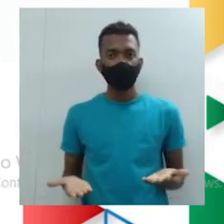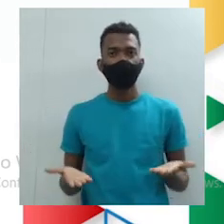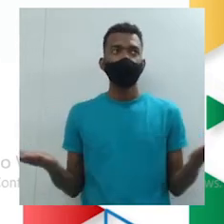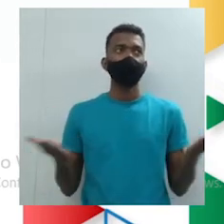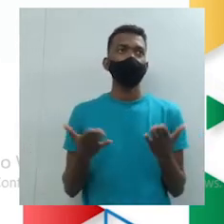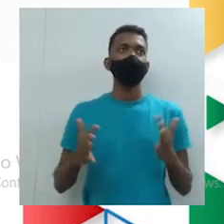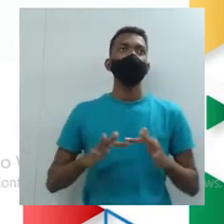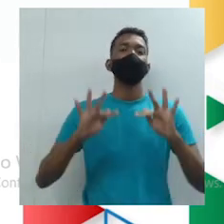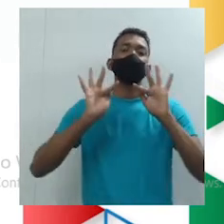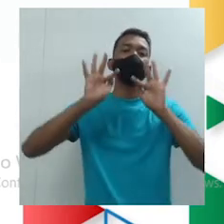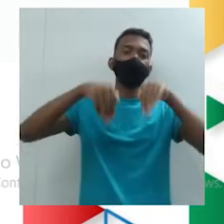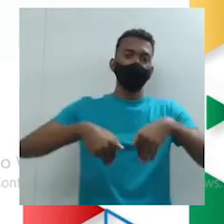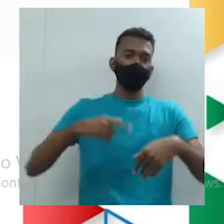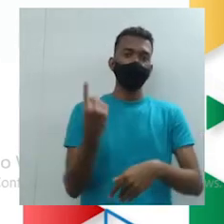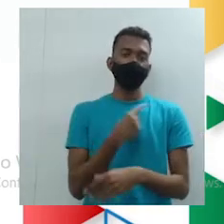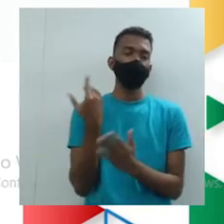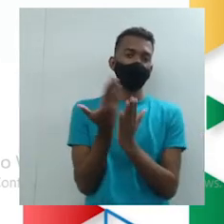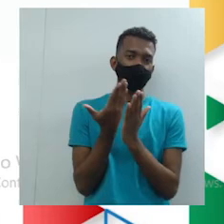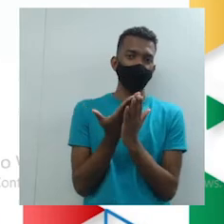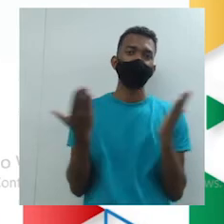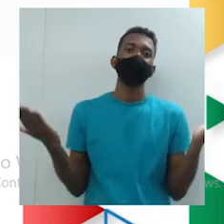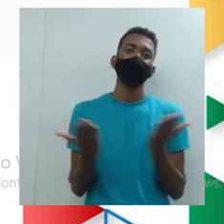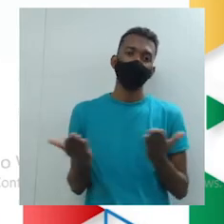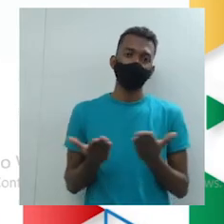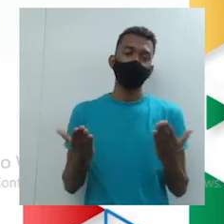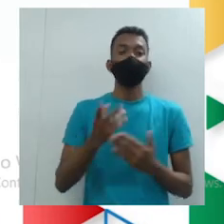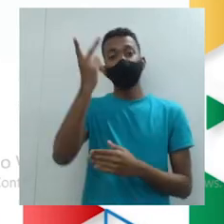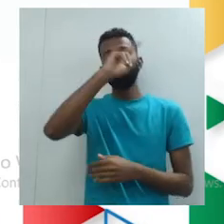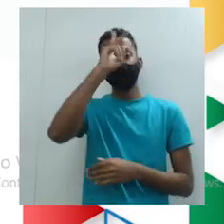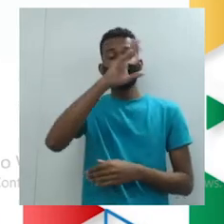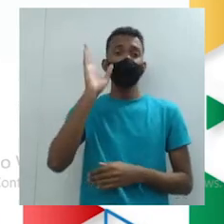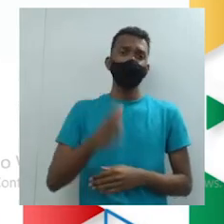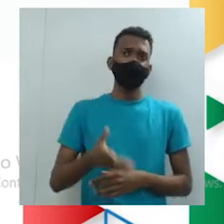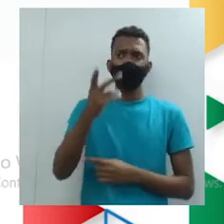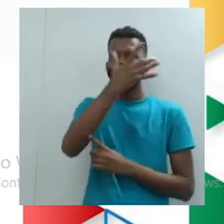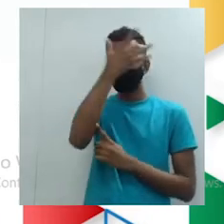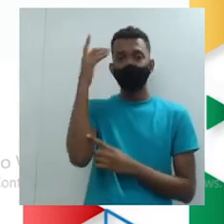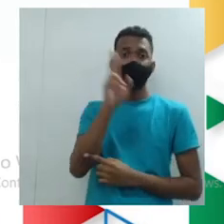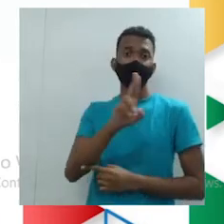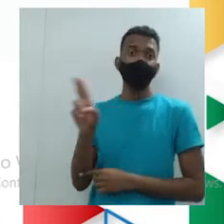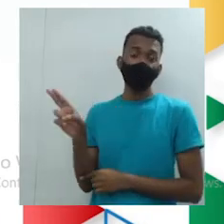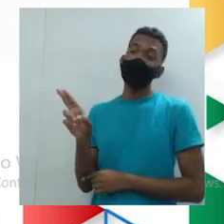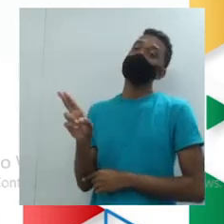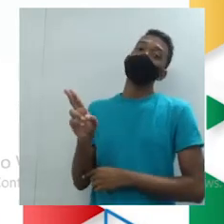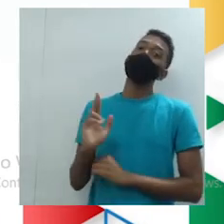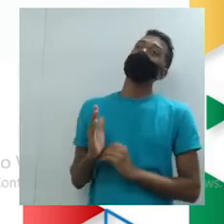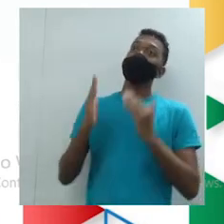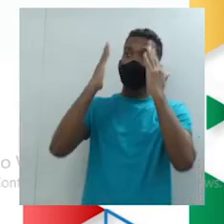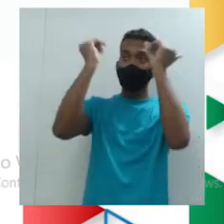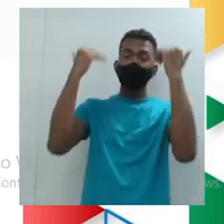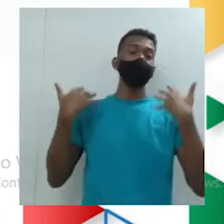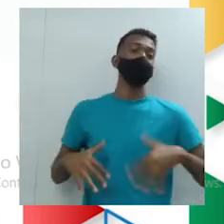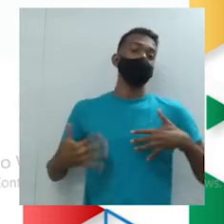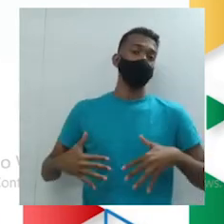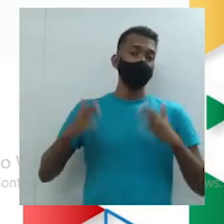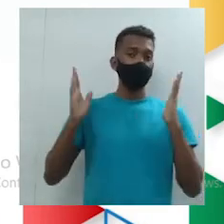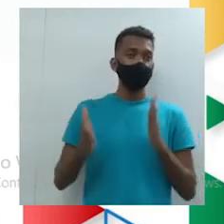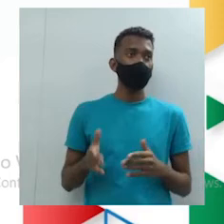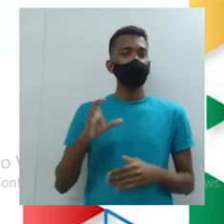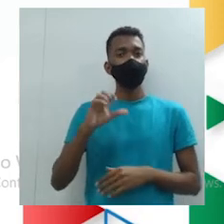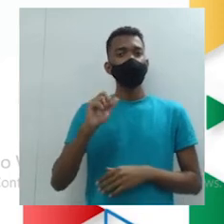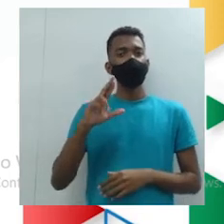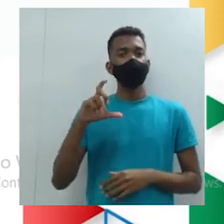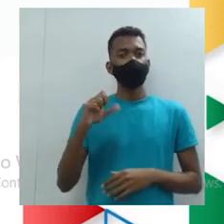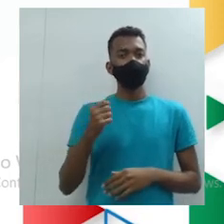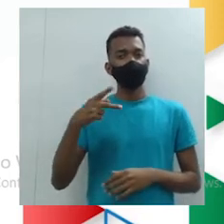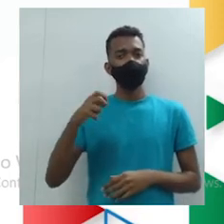estamos chegando ao término de nossa aula. Lembrar que grandes nomes, não é isso? A relação de grandes nomes, como podemos ver aqui na tela. O Carlos Pena